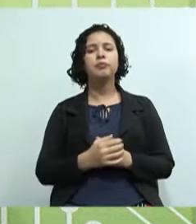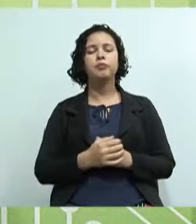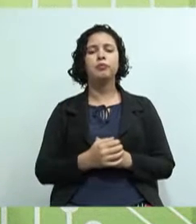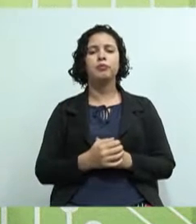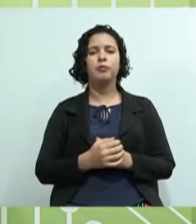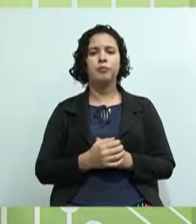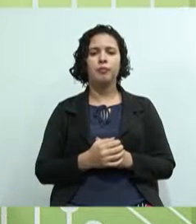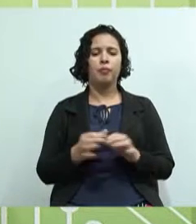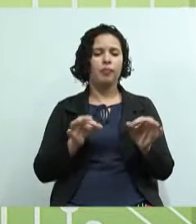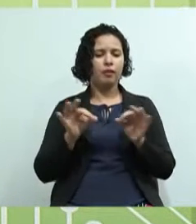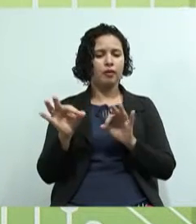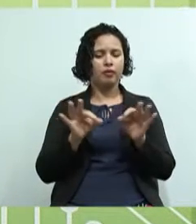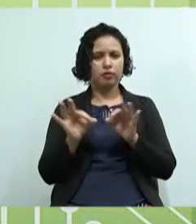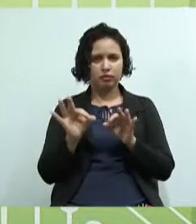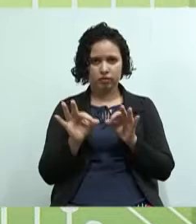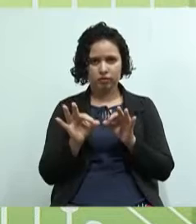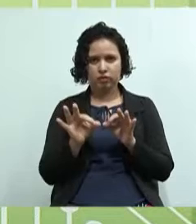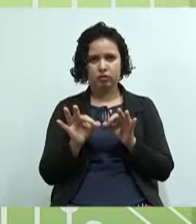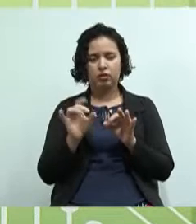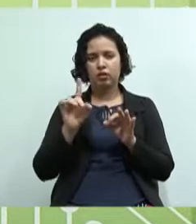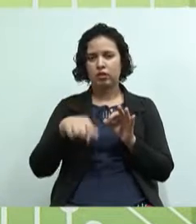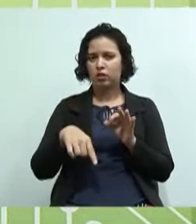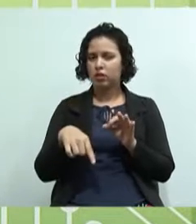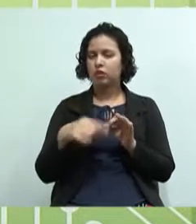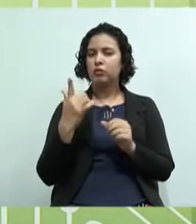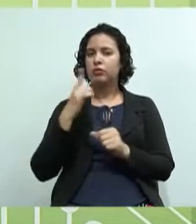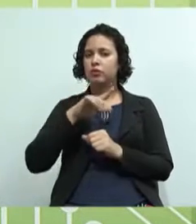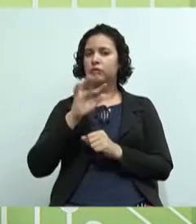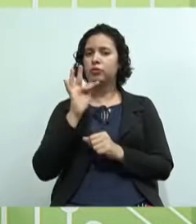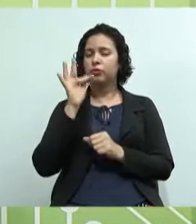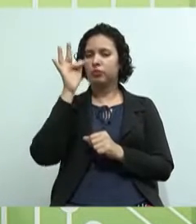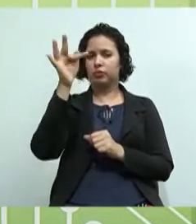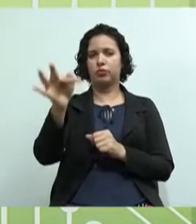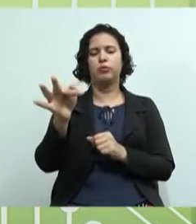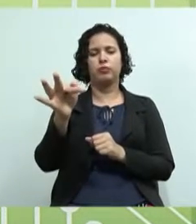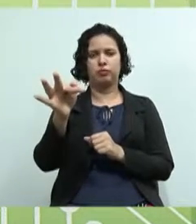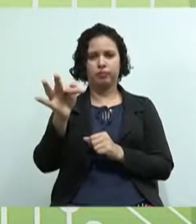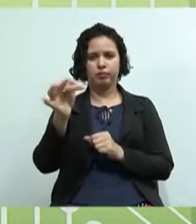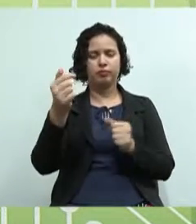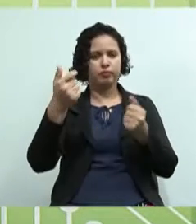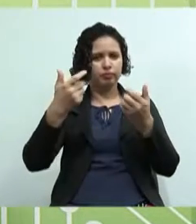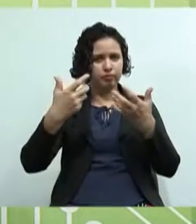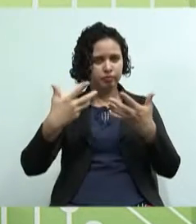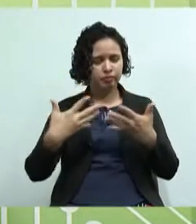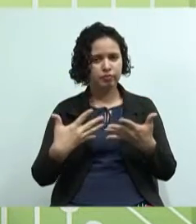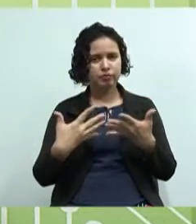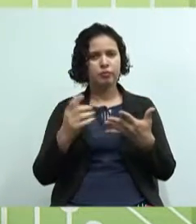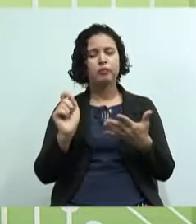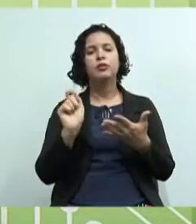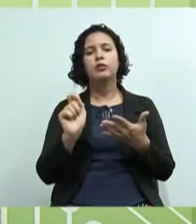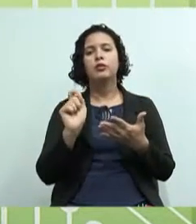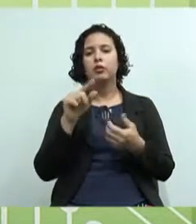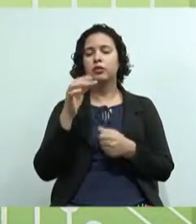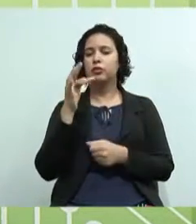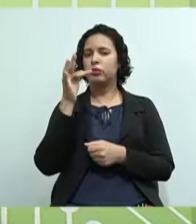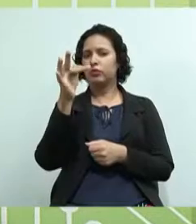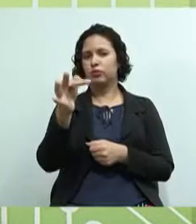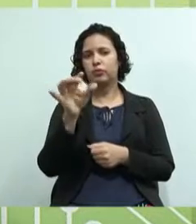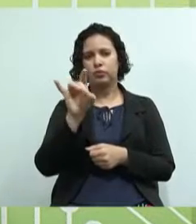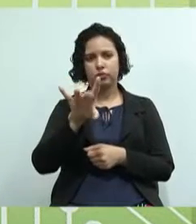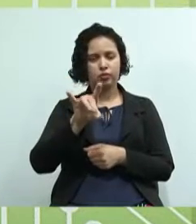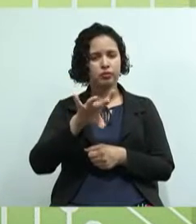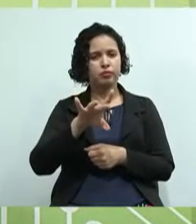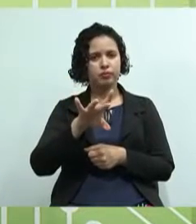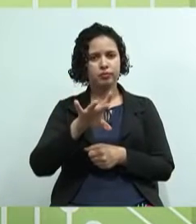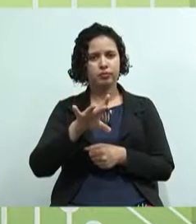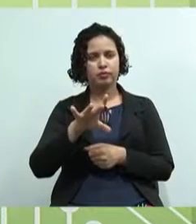de planejamento, eu estou falando para algo que eu vou alcançar lá na frente. Eu estou falando para algo que vai ser alcançado no futuro. Não é